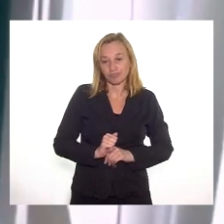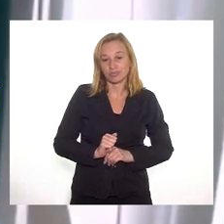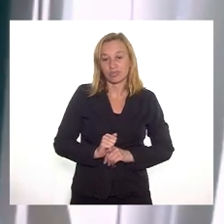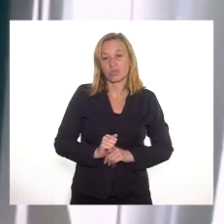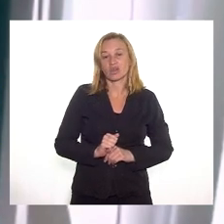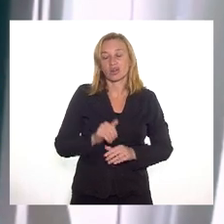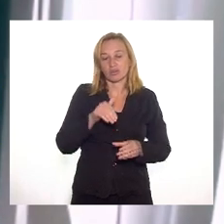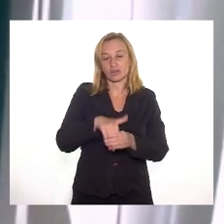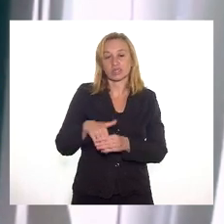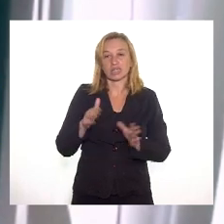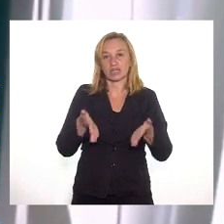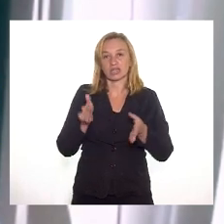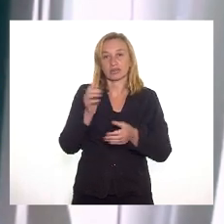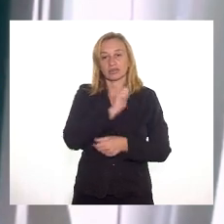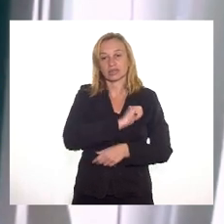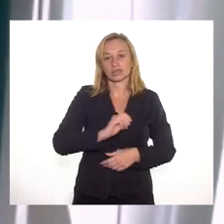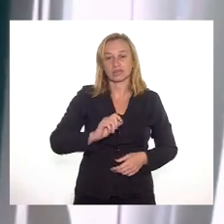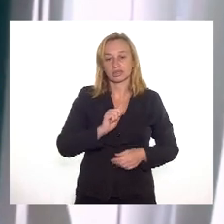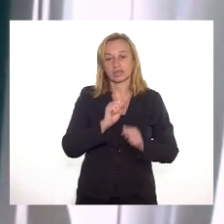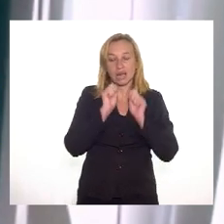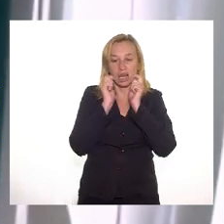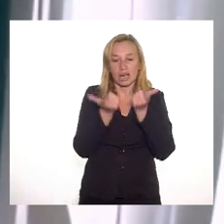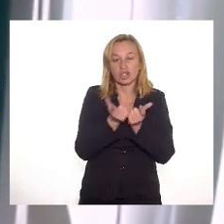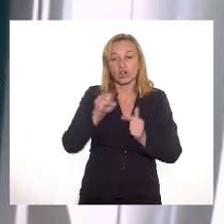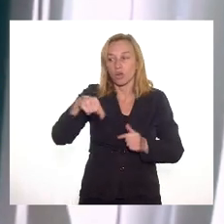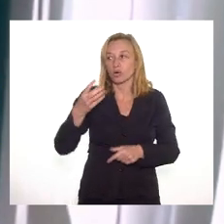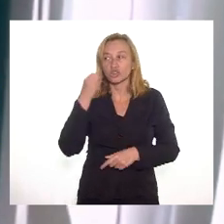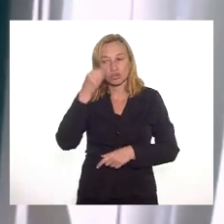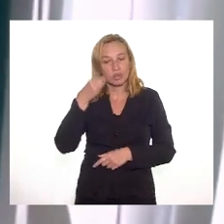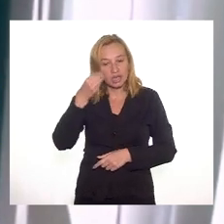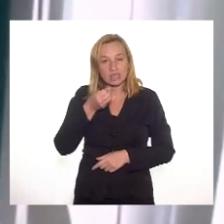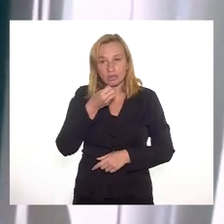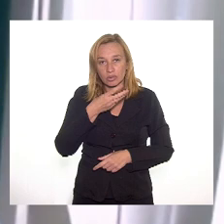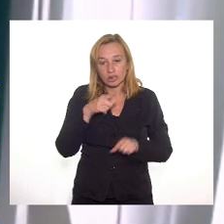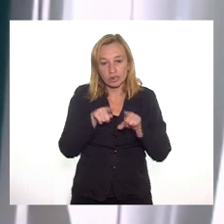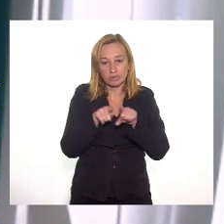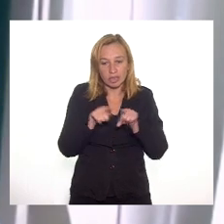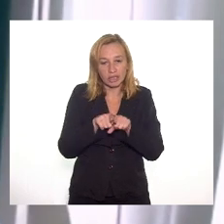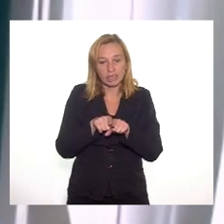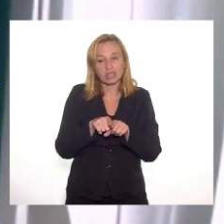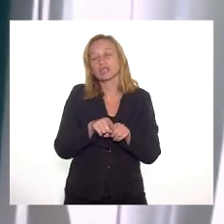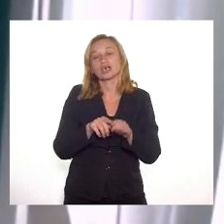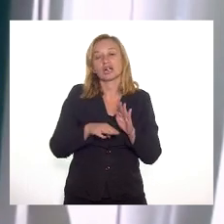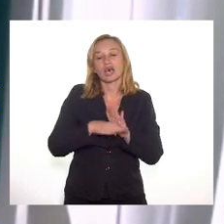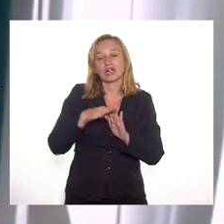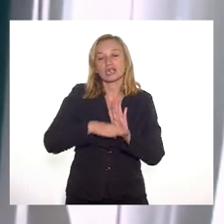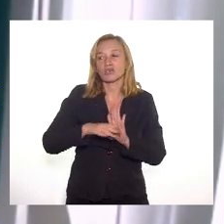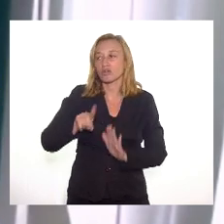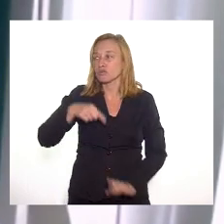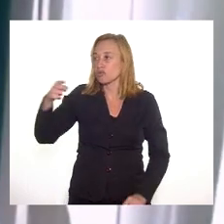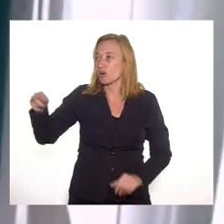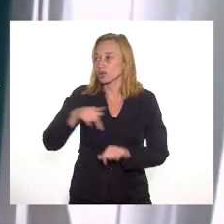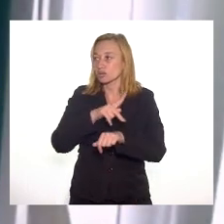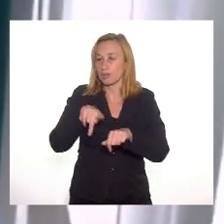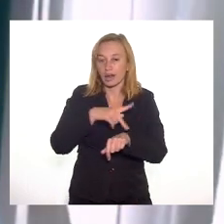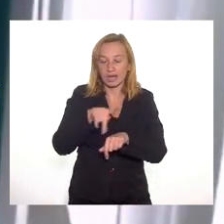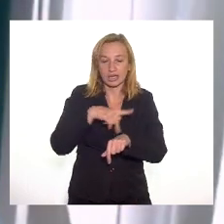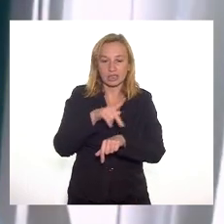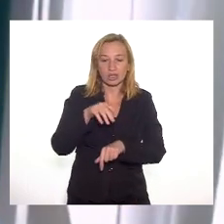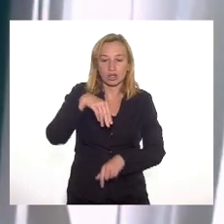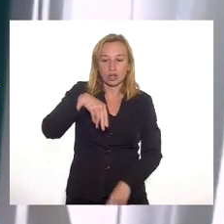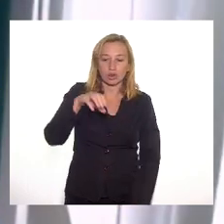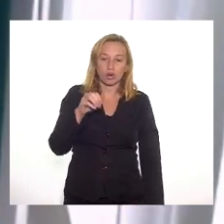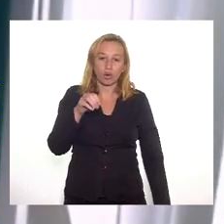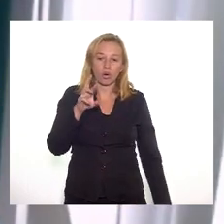será votado aqui na Assembleia. Além de outras experiências muito relevantes em nível internacional, né, na Noruega,